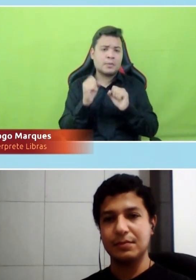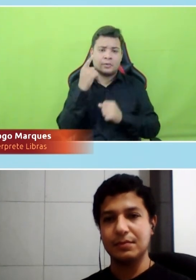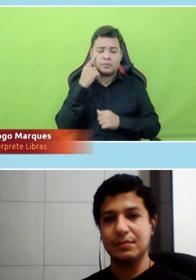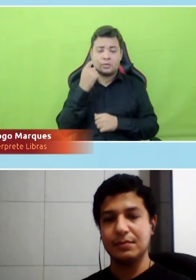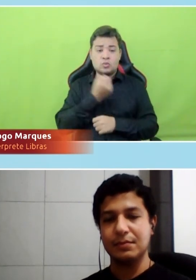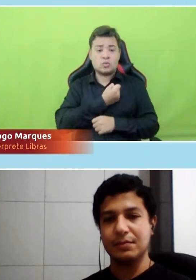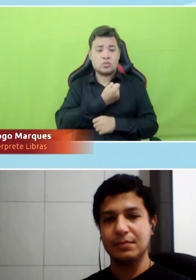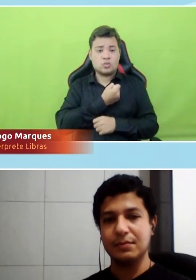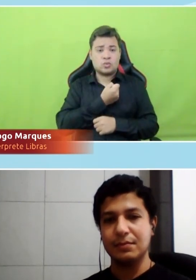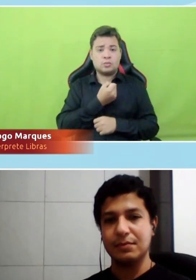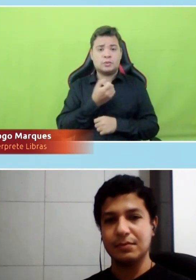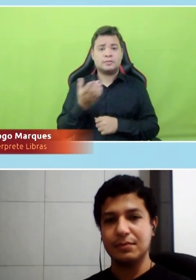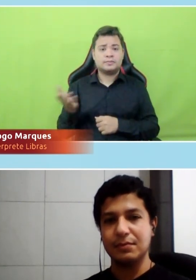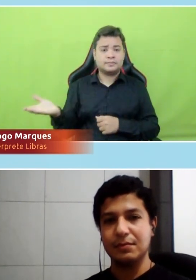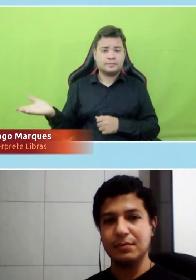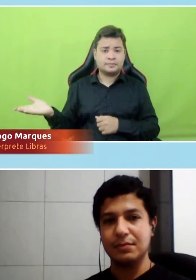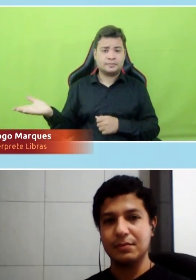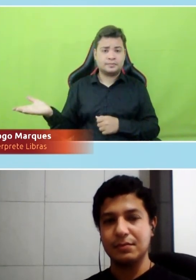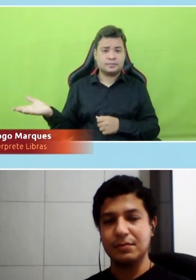o